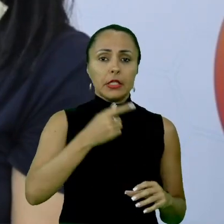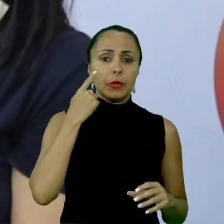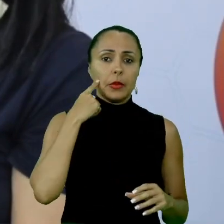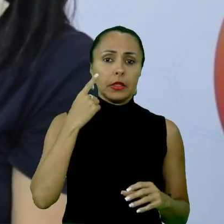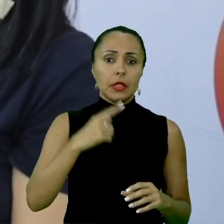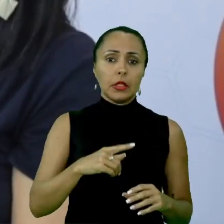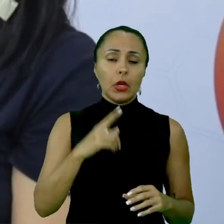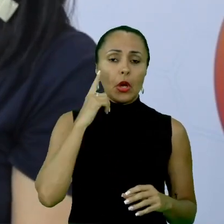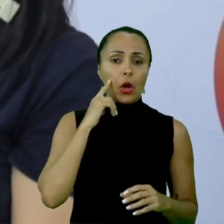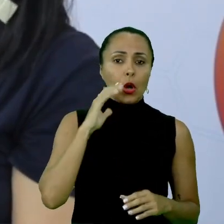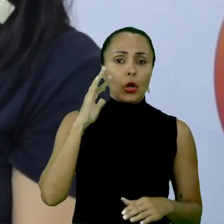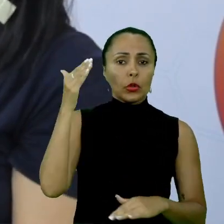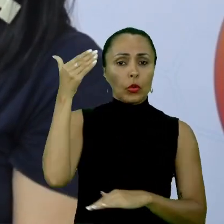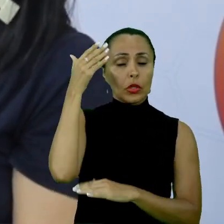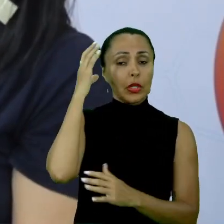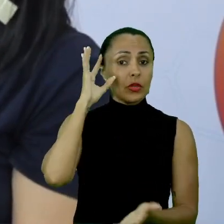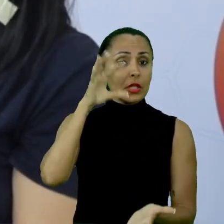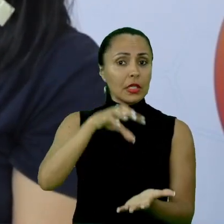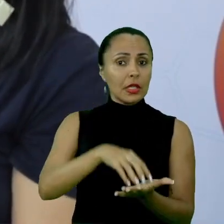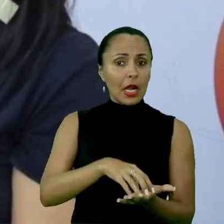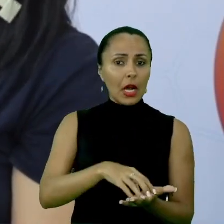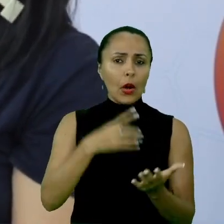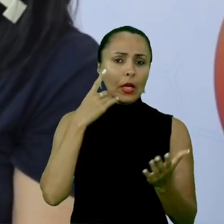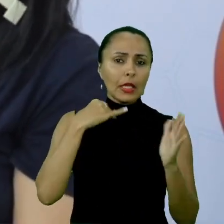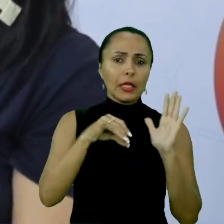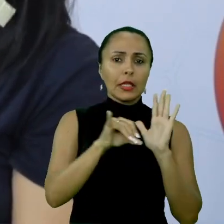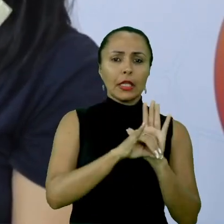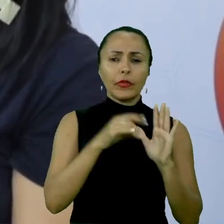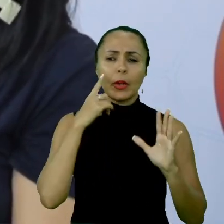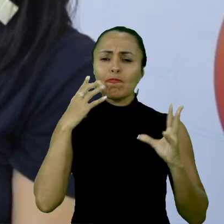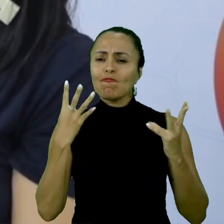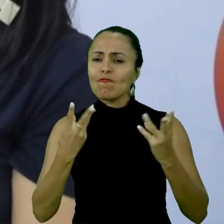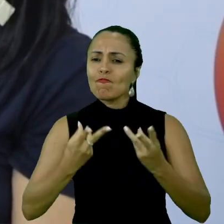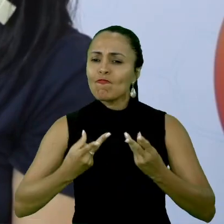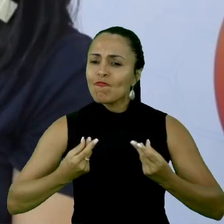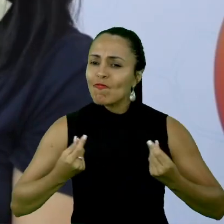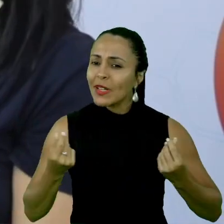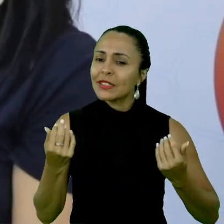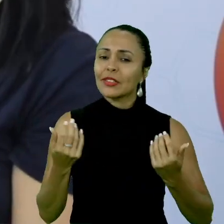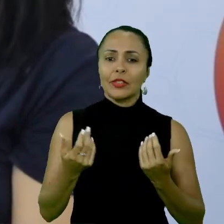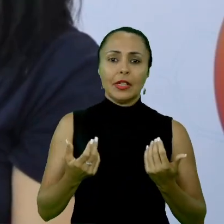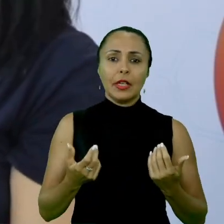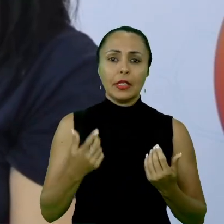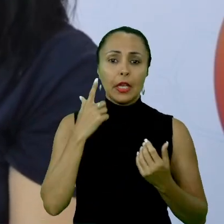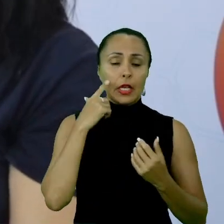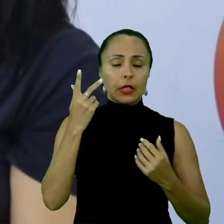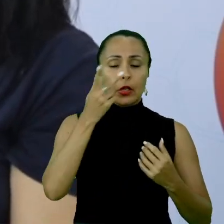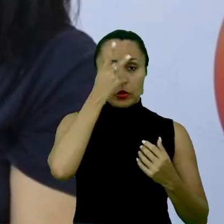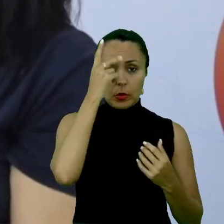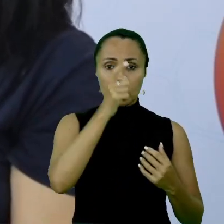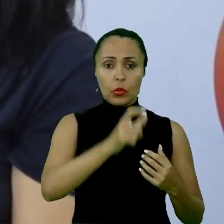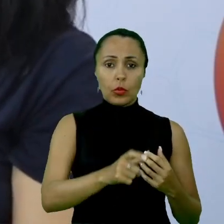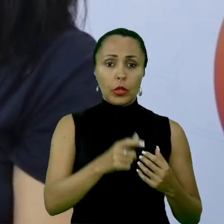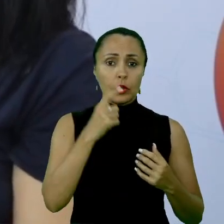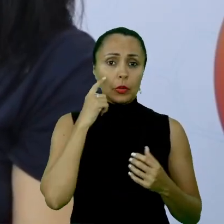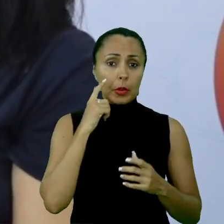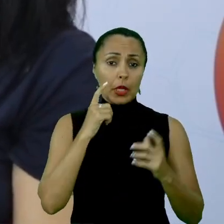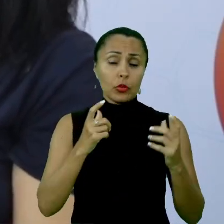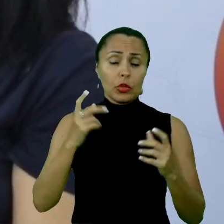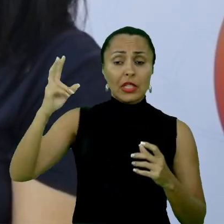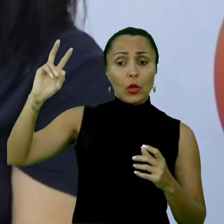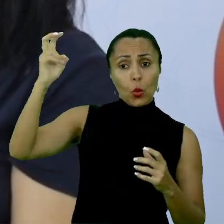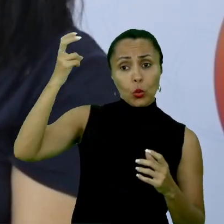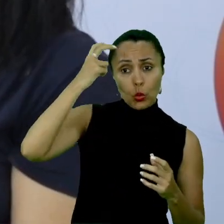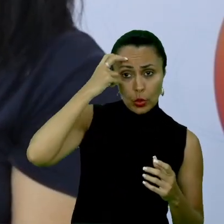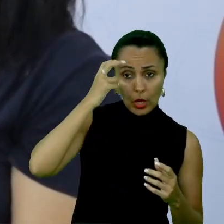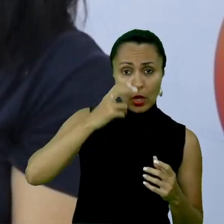Central, né? De como essa identidade fica massificada mesmo, né? Então, tipo, todo mundo tá bebendo no mesmo lugar, é uma identidade cultural, não existe